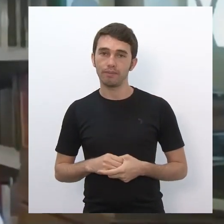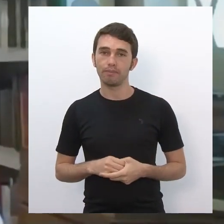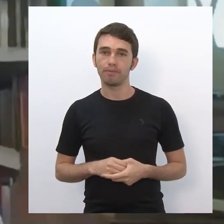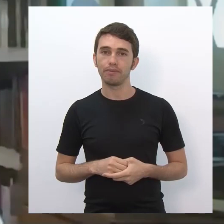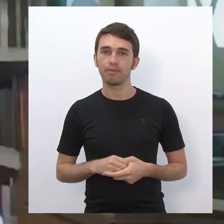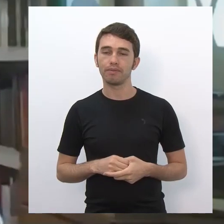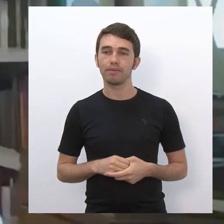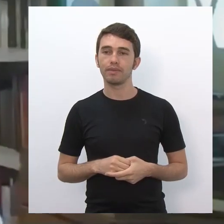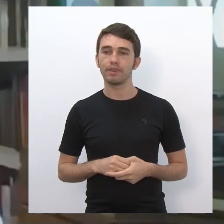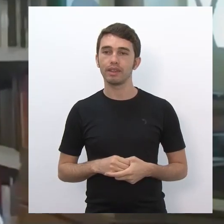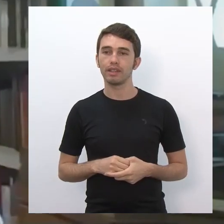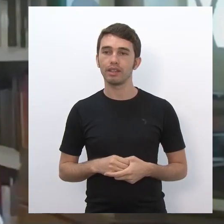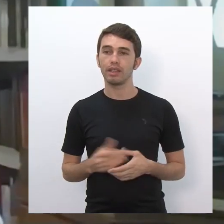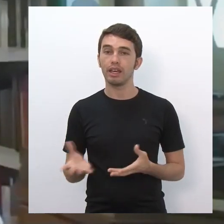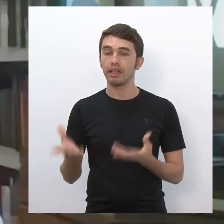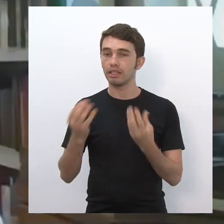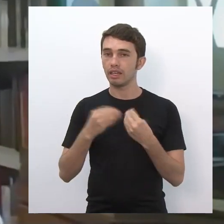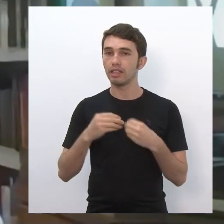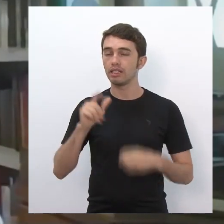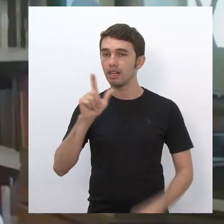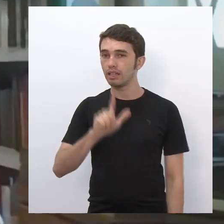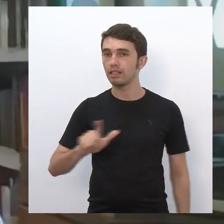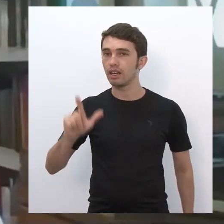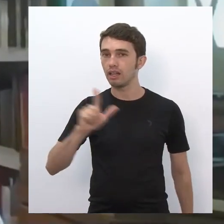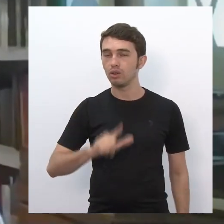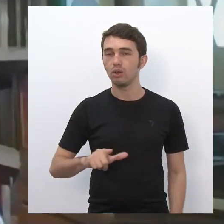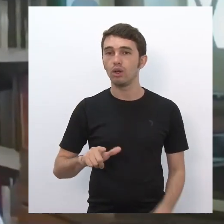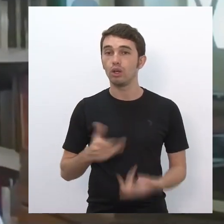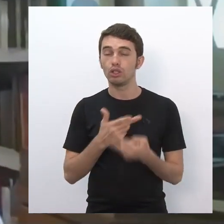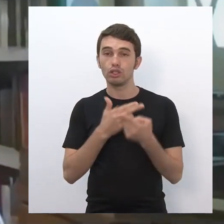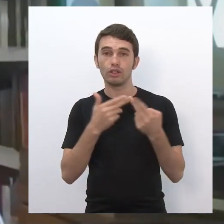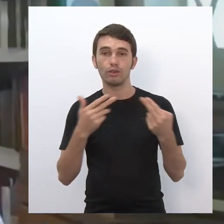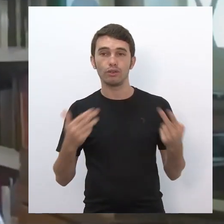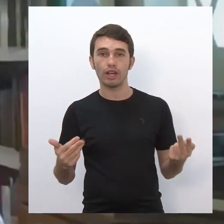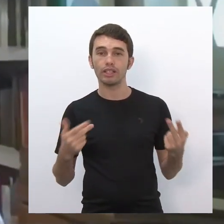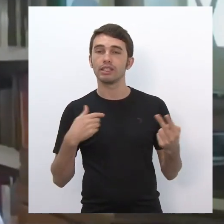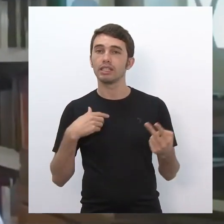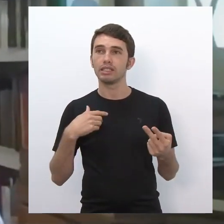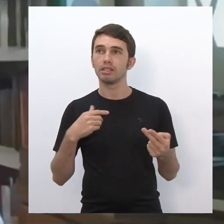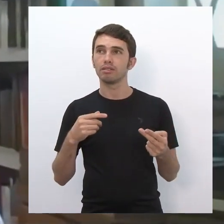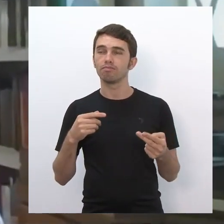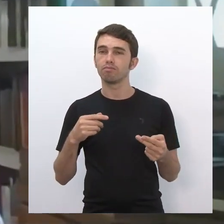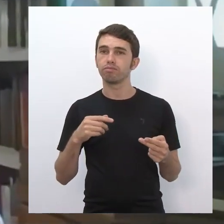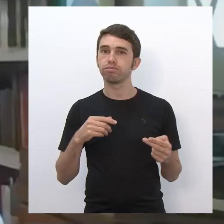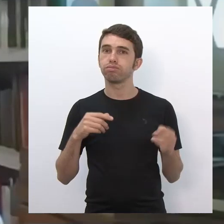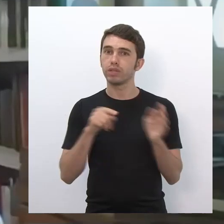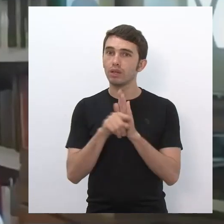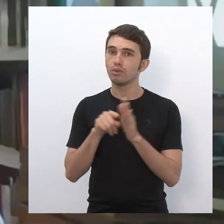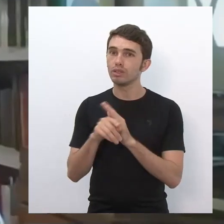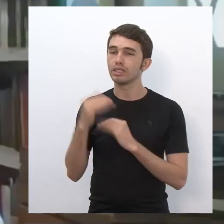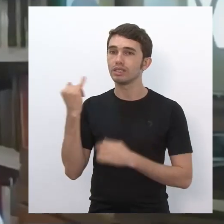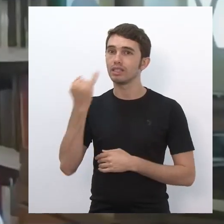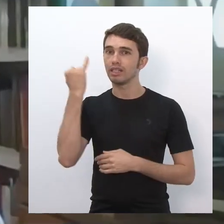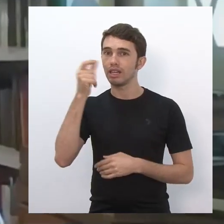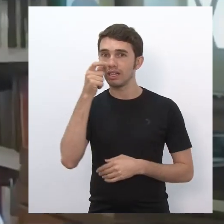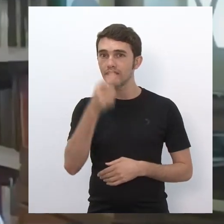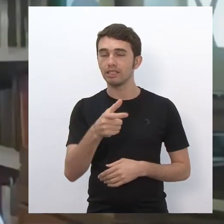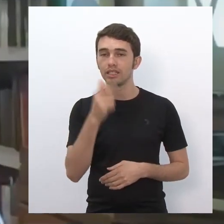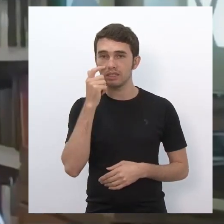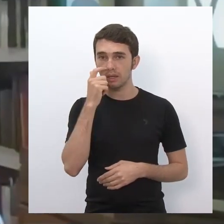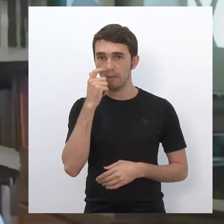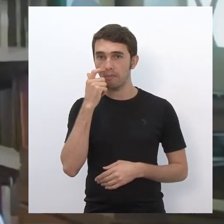etc. E traz da literatura, portanto, uma série de questões interessantes, e a não